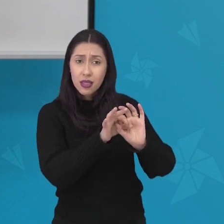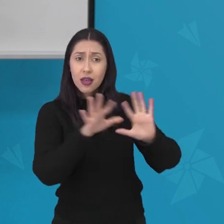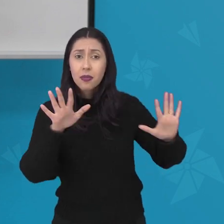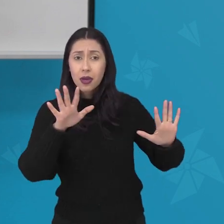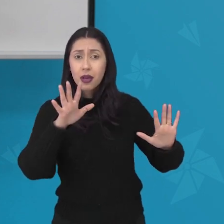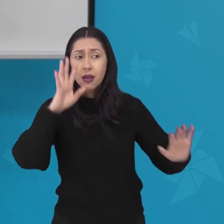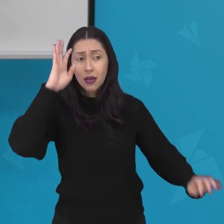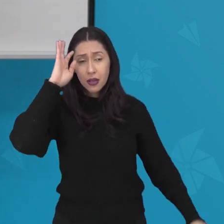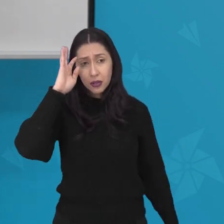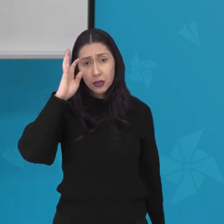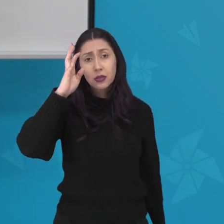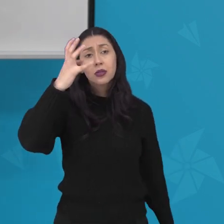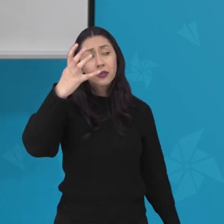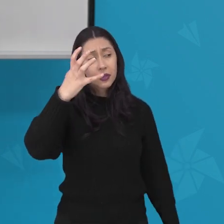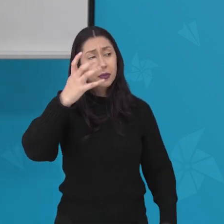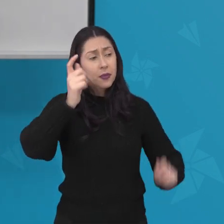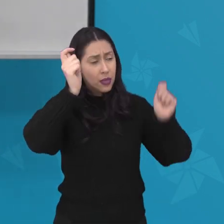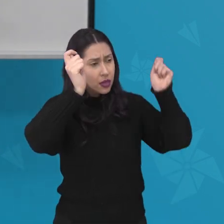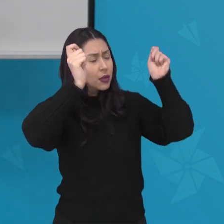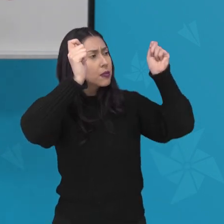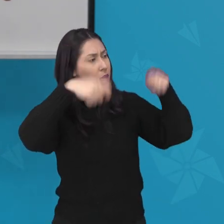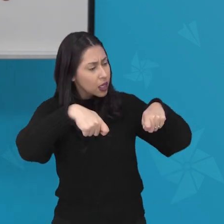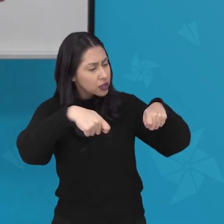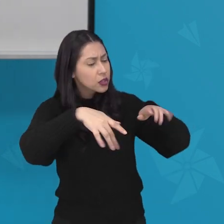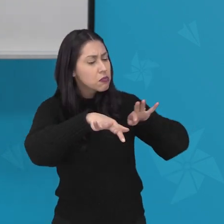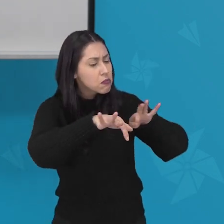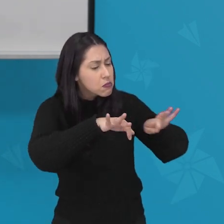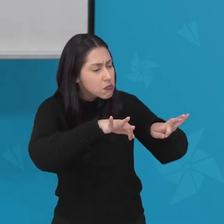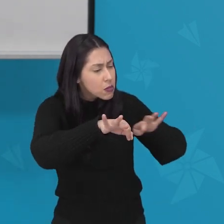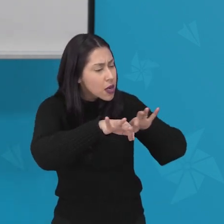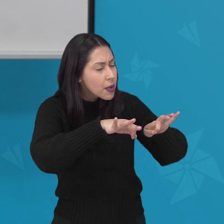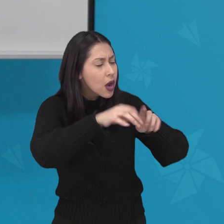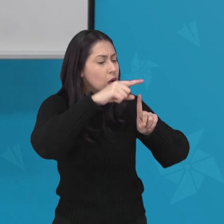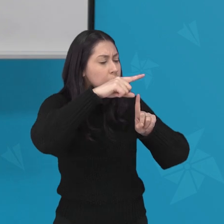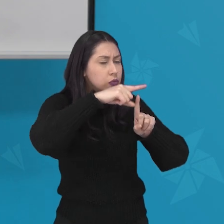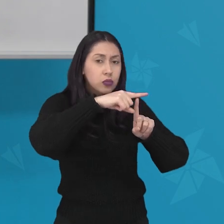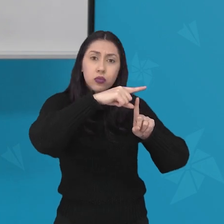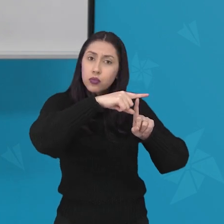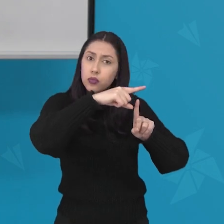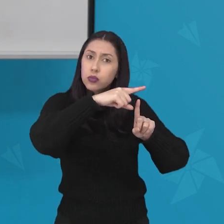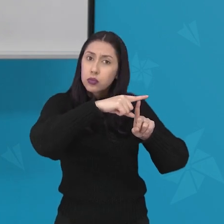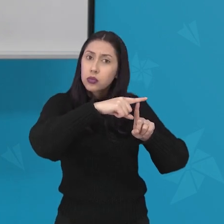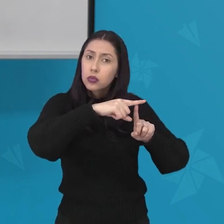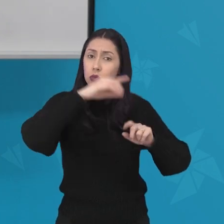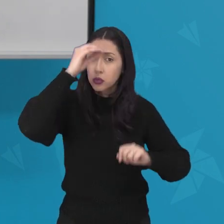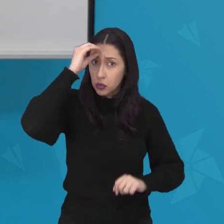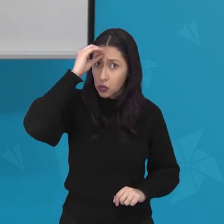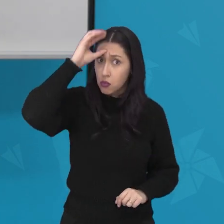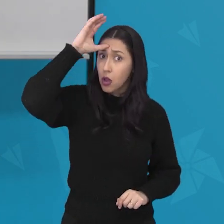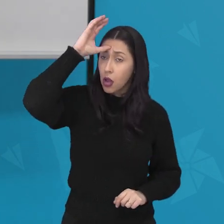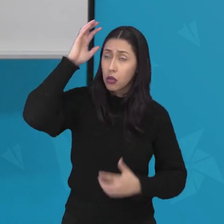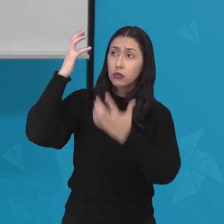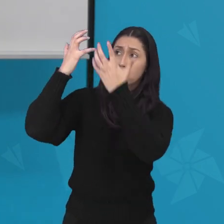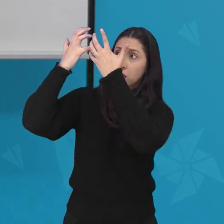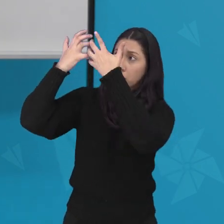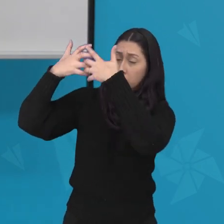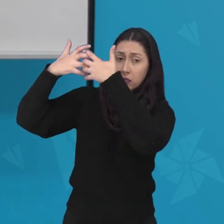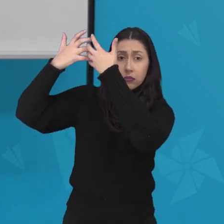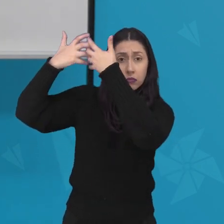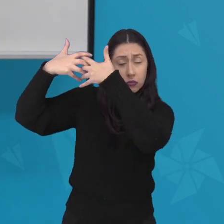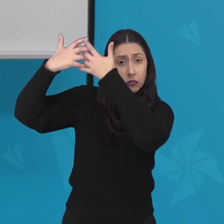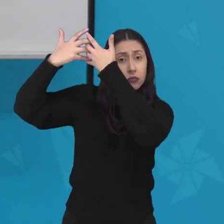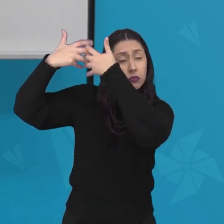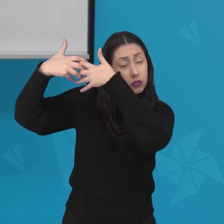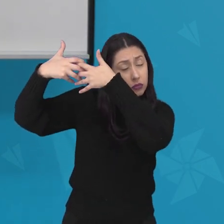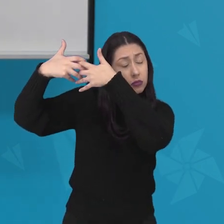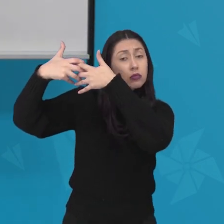liberdade humana, da capacidade de se produzir um determinado tipo de conhecimento, de reflexão,